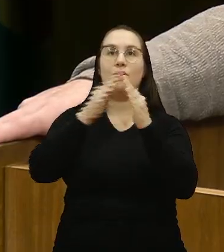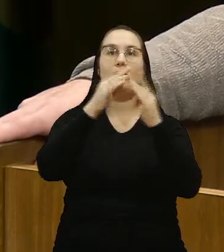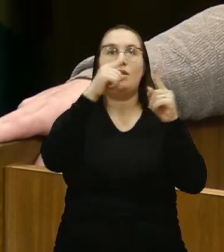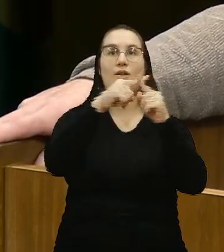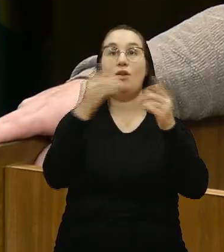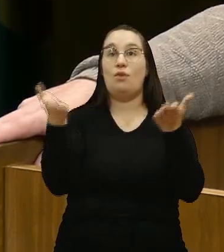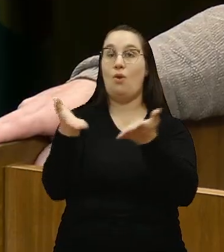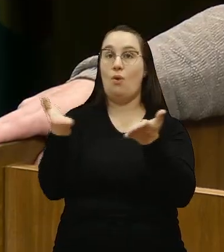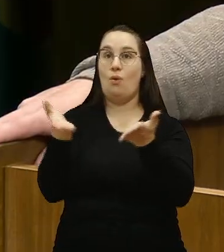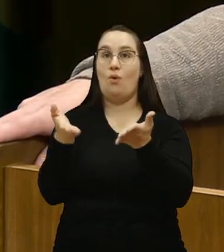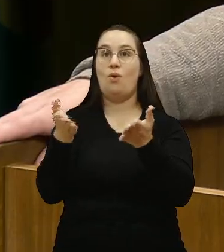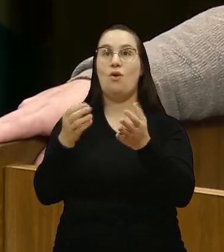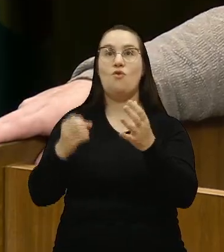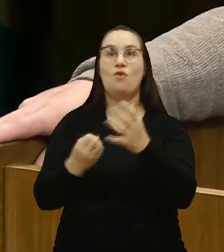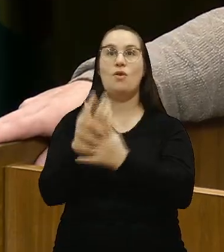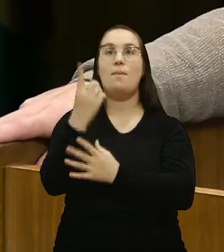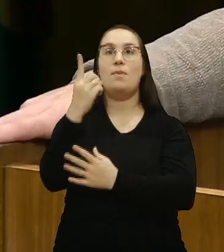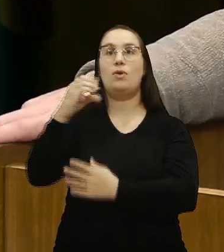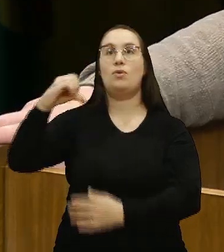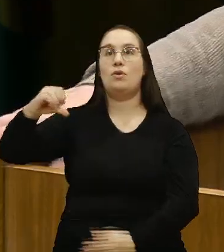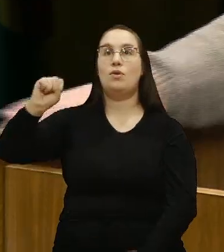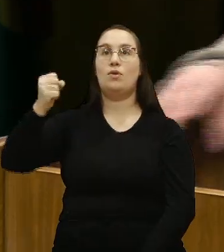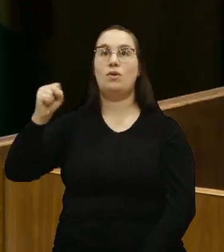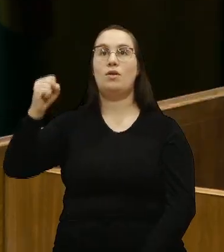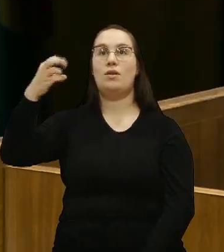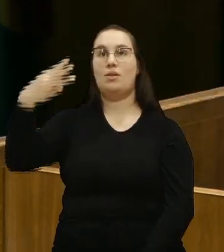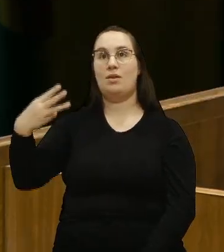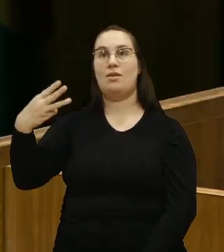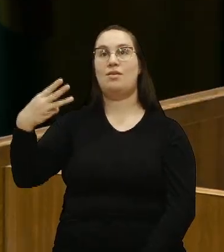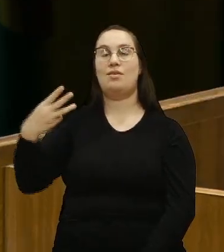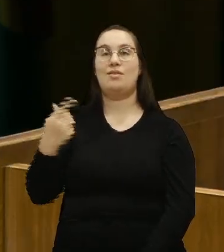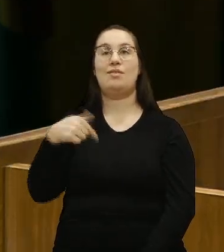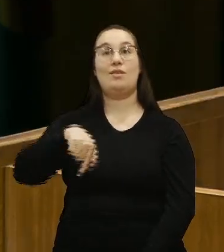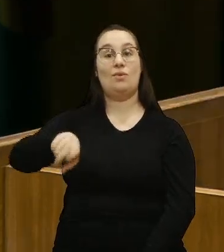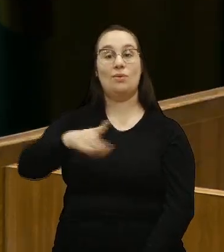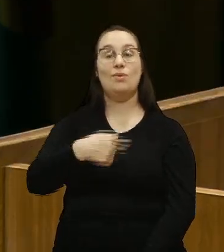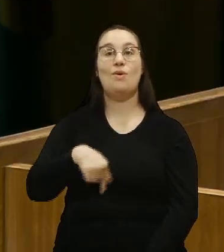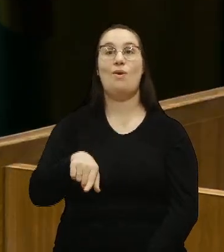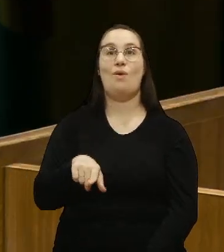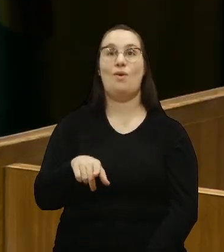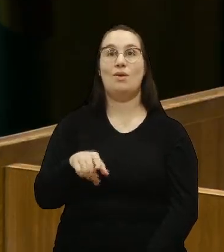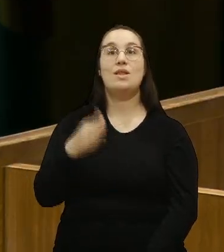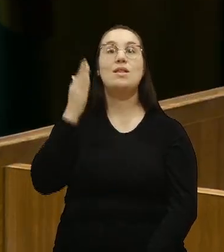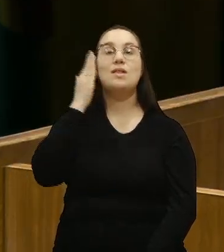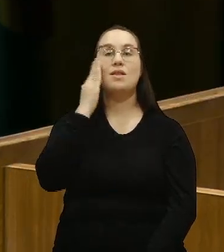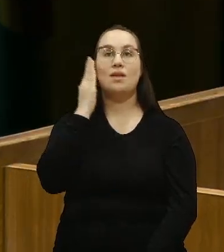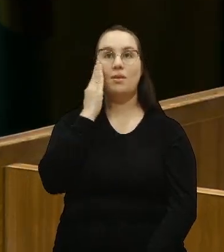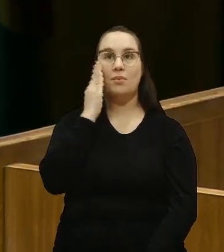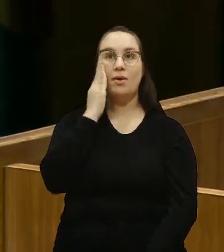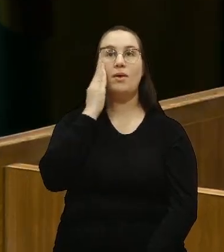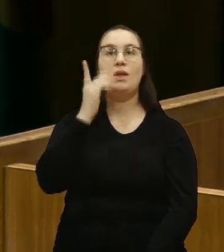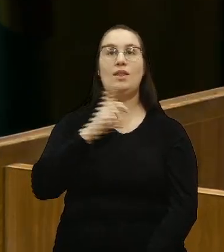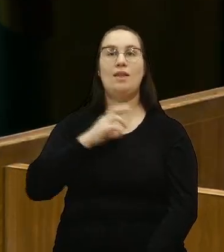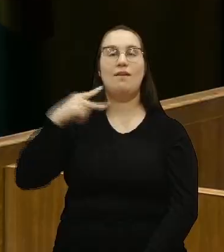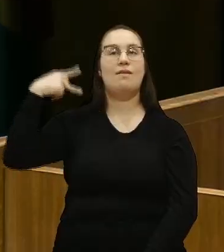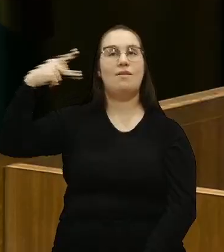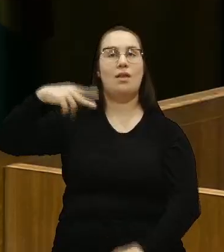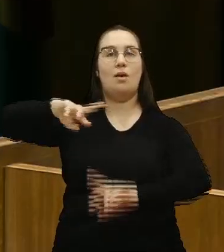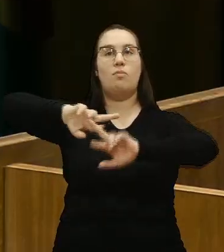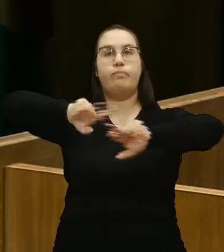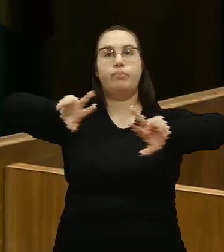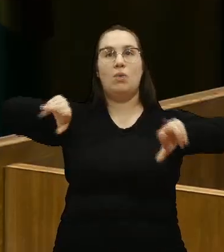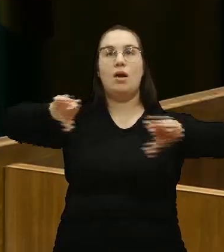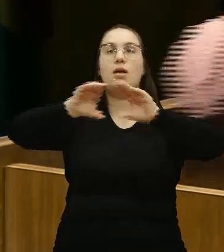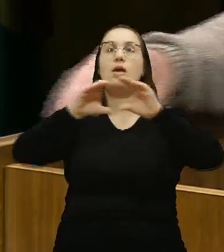atual igreja lá, que foi inaugurada em 1983. Então a gente sabe que a gente tem diversos vereadores aqui que trabalham